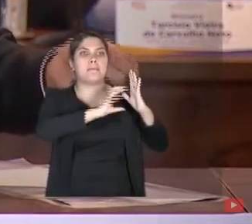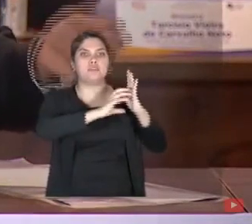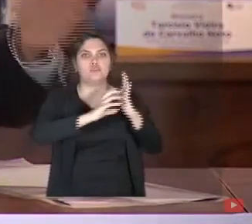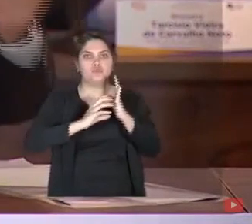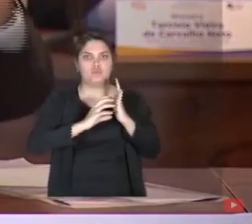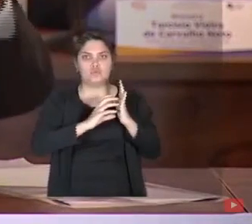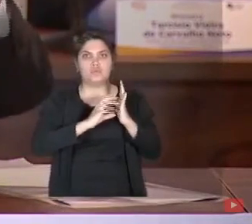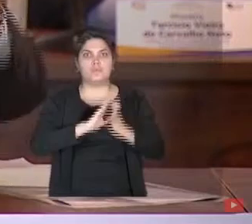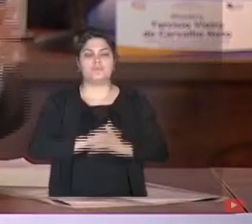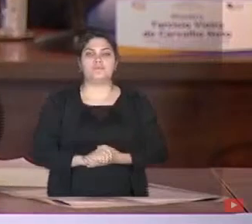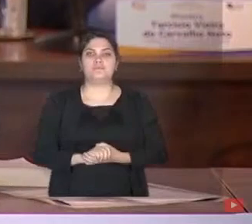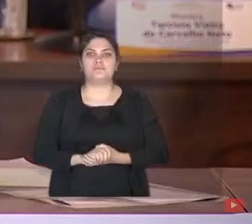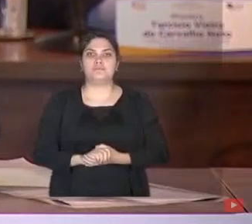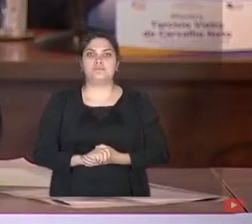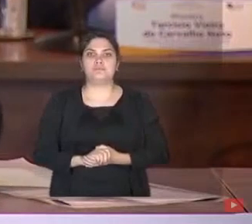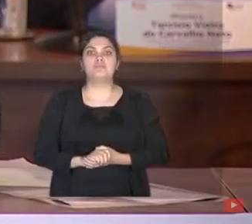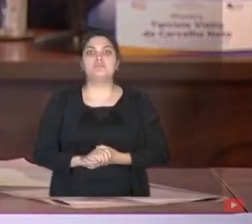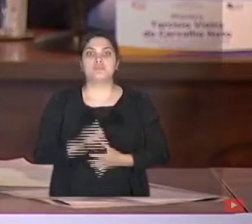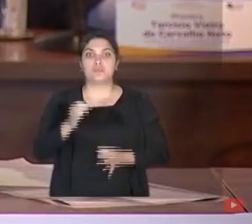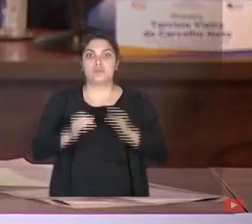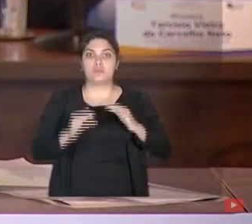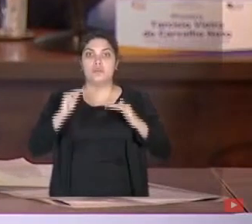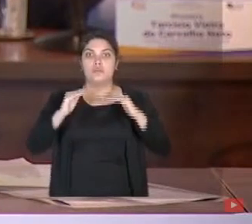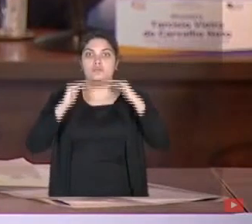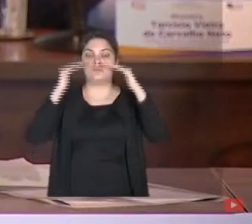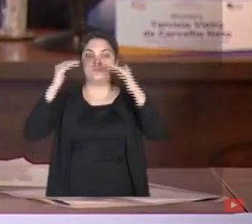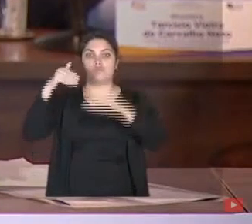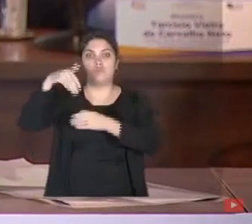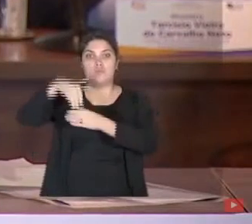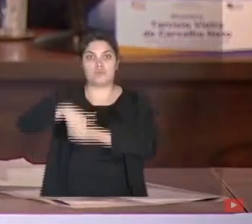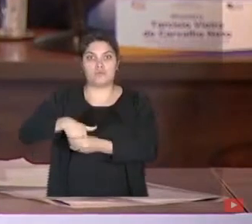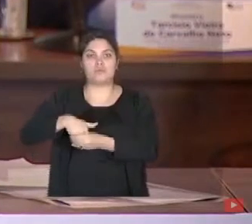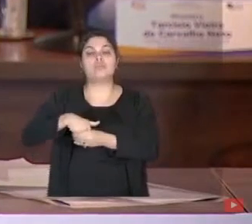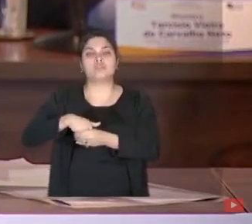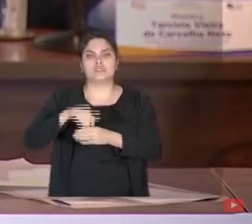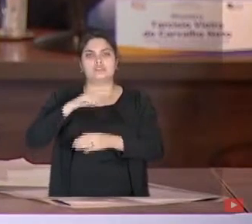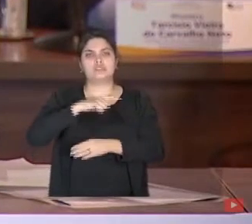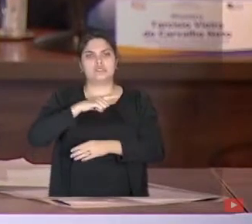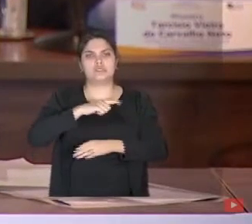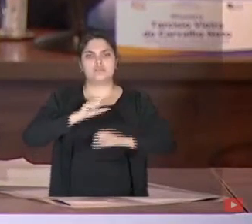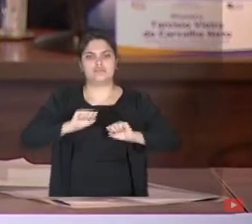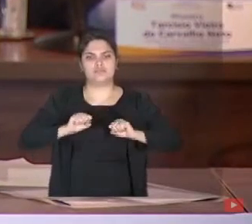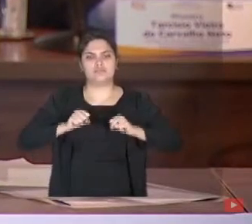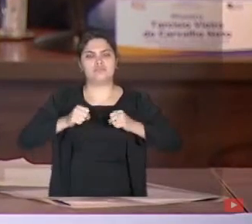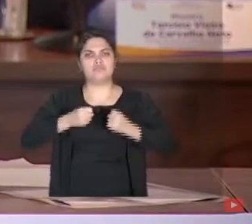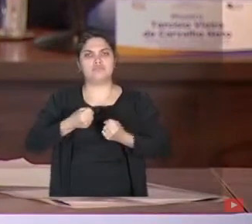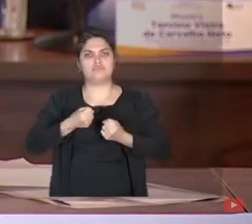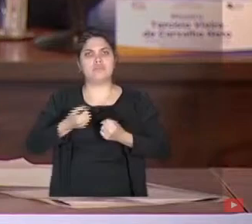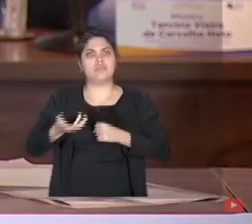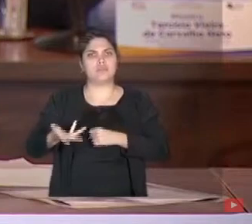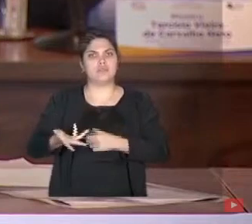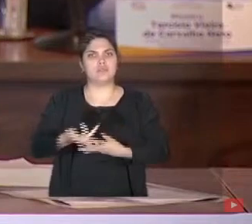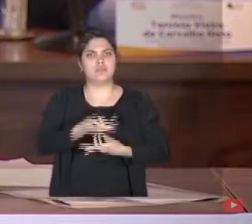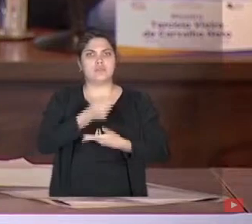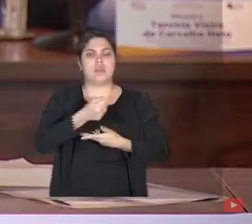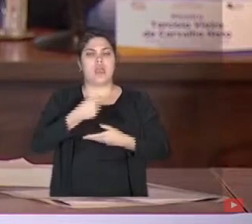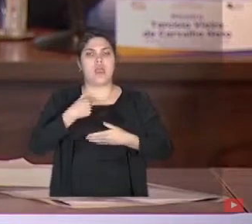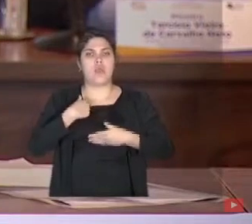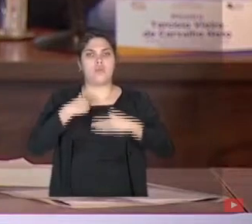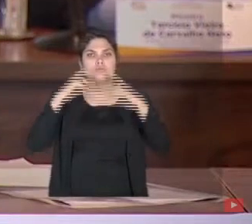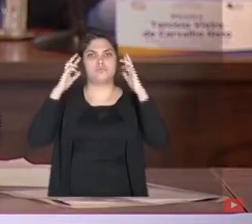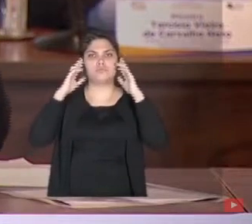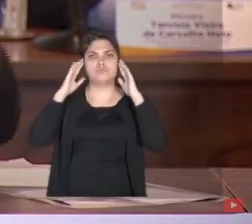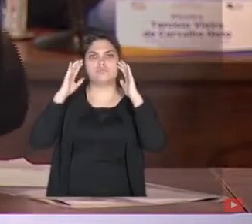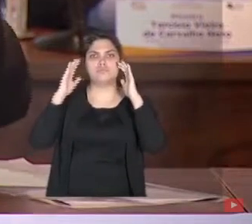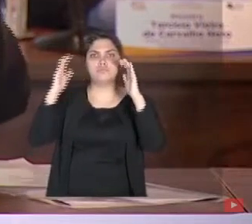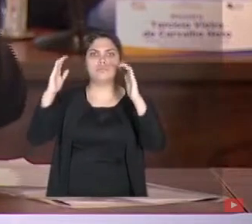partidos. Os tribunais regionais eleitorais, com grande eficiência e aqui com todo o meu